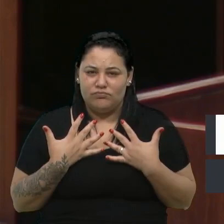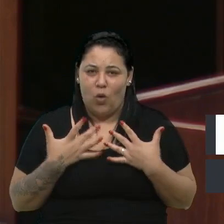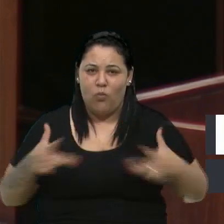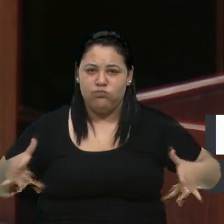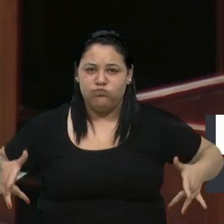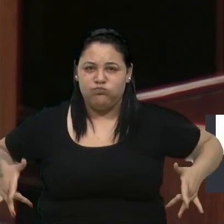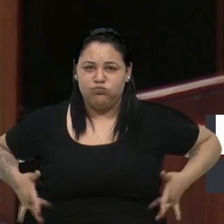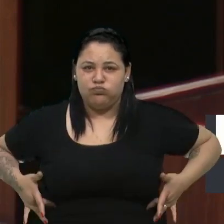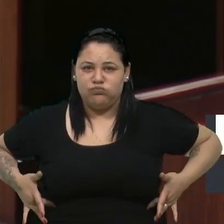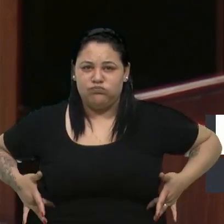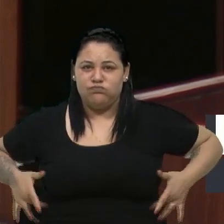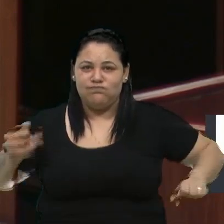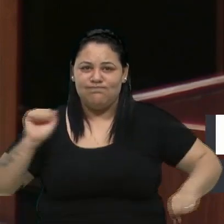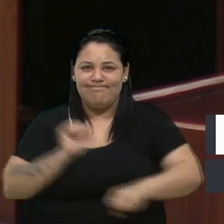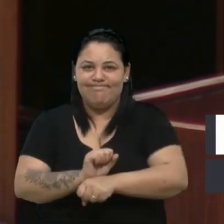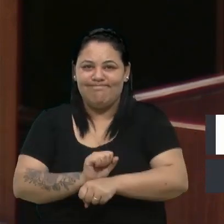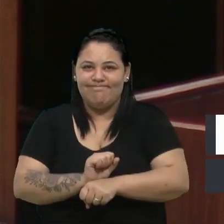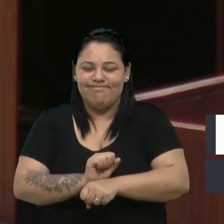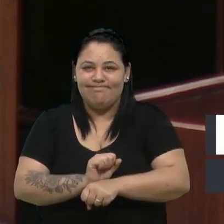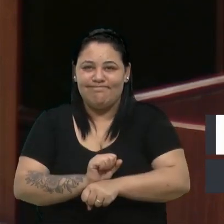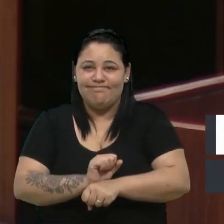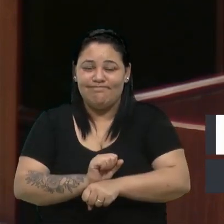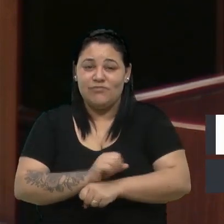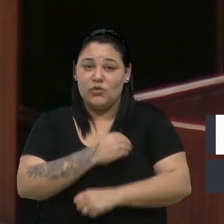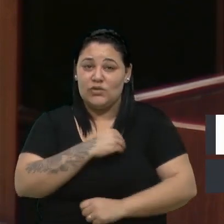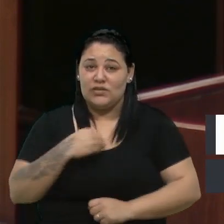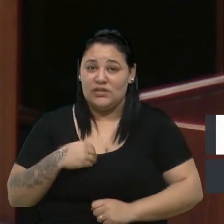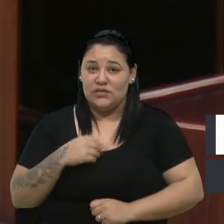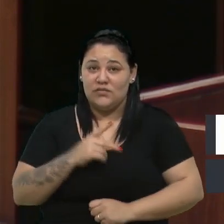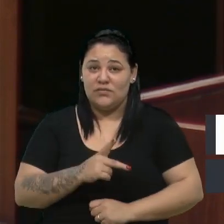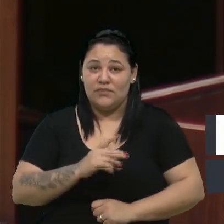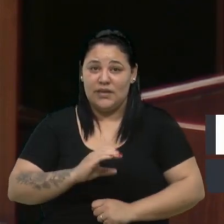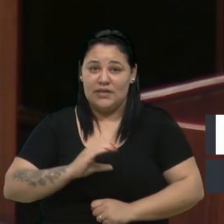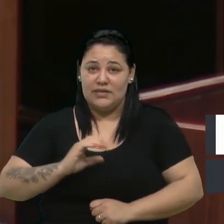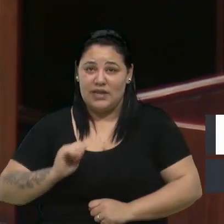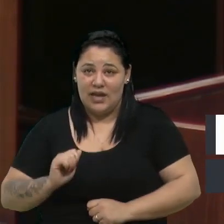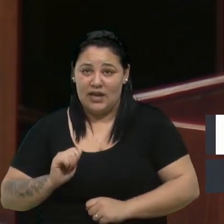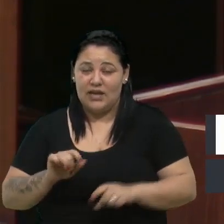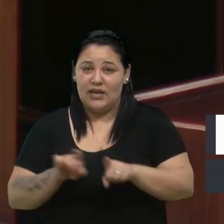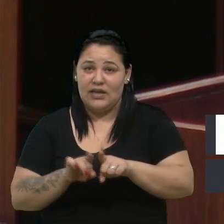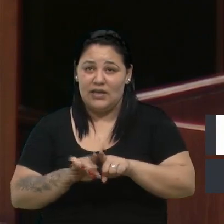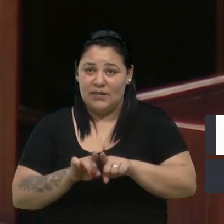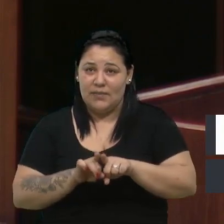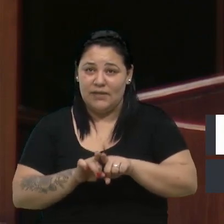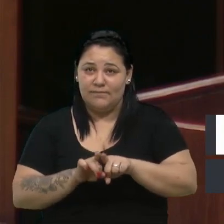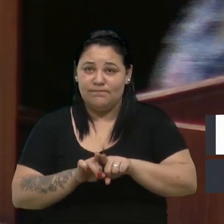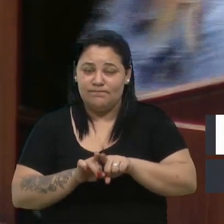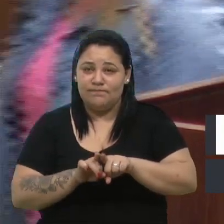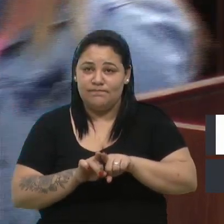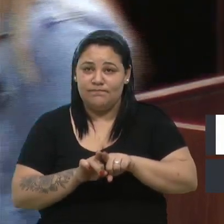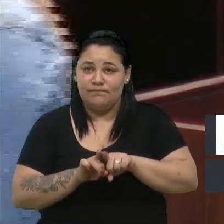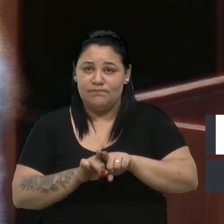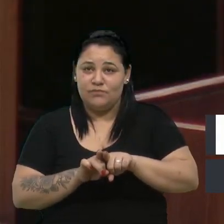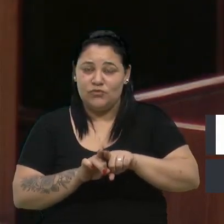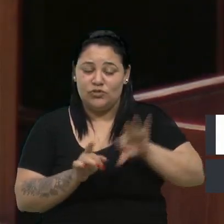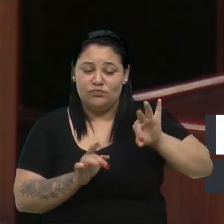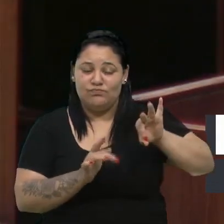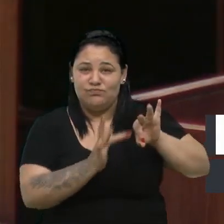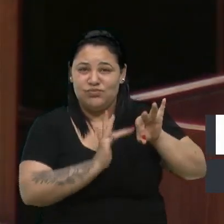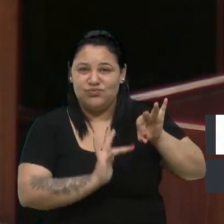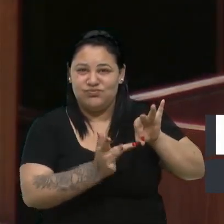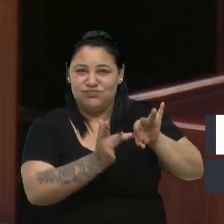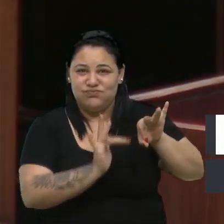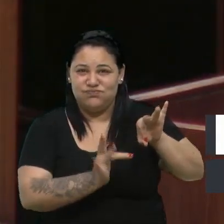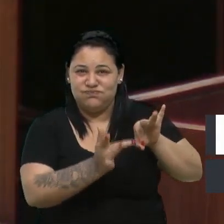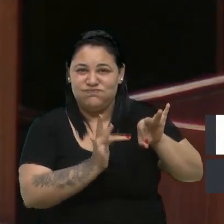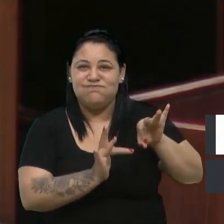Os exames de PSA e de toque retal são fundamentais para que ocorra o diagnóstico precoce